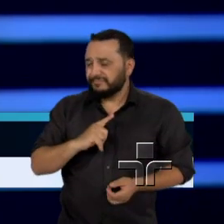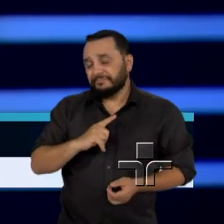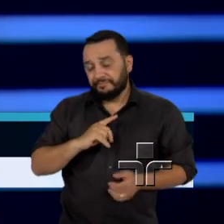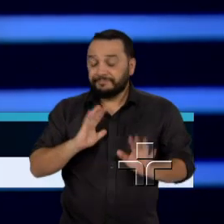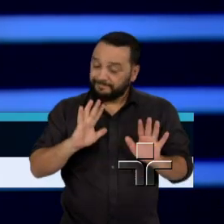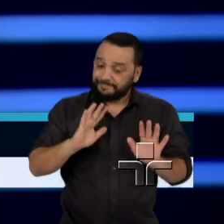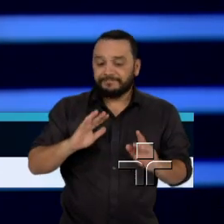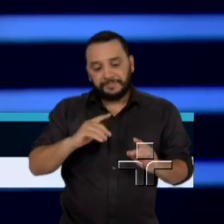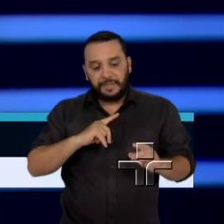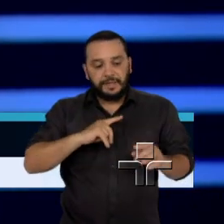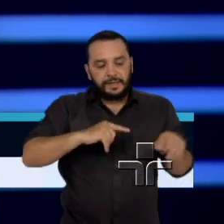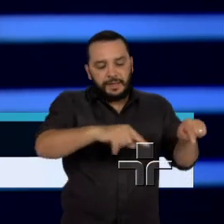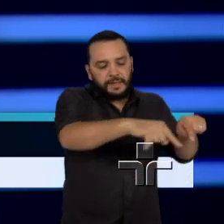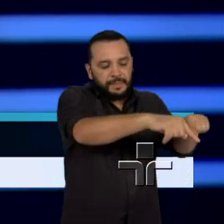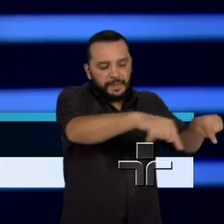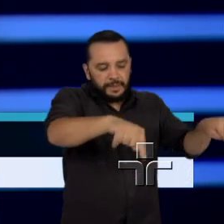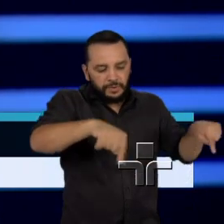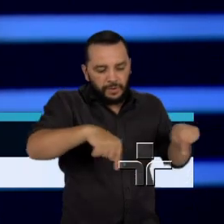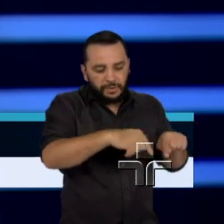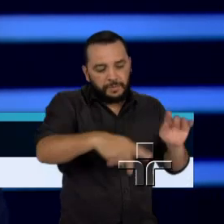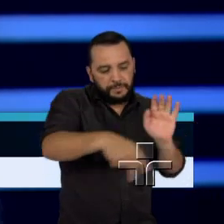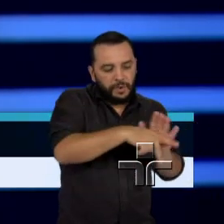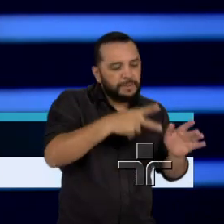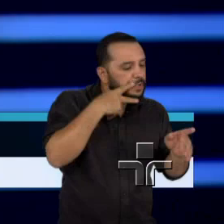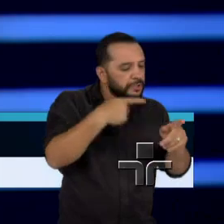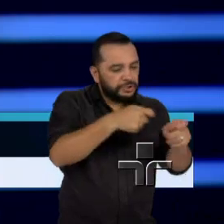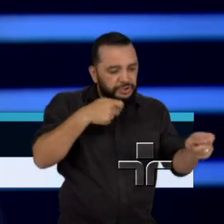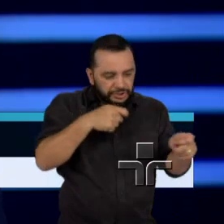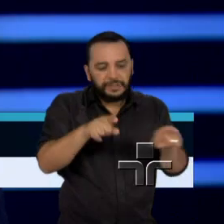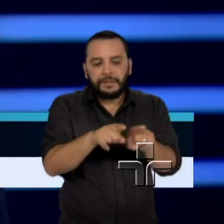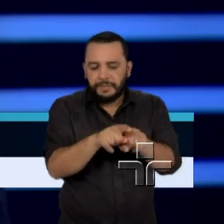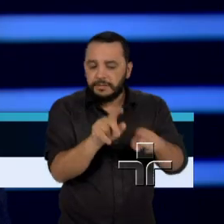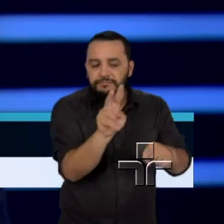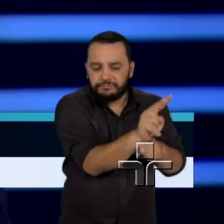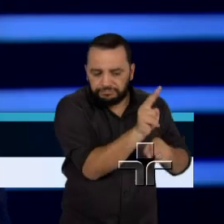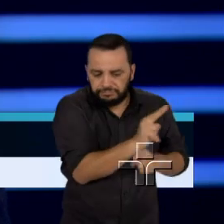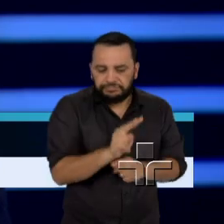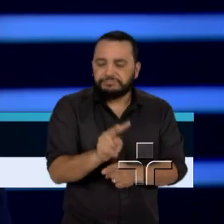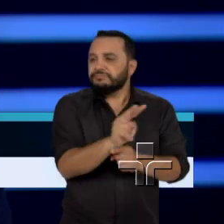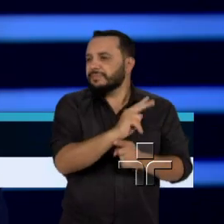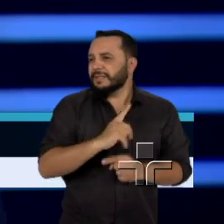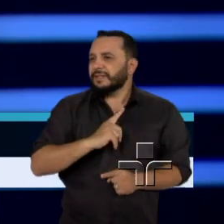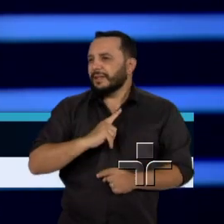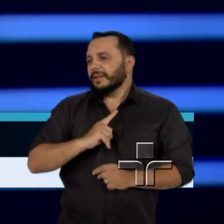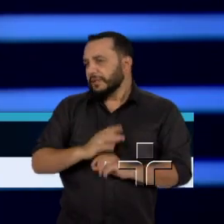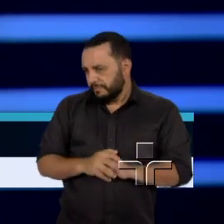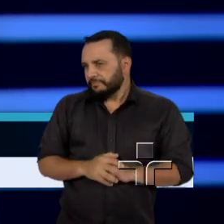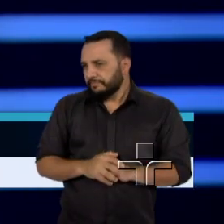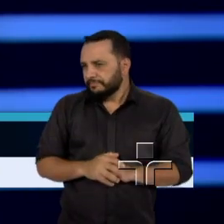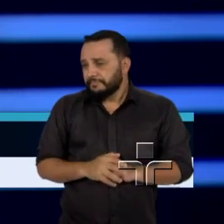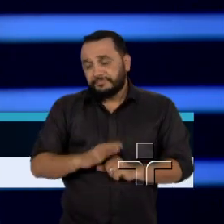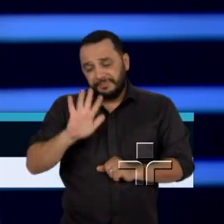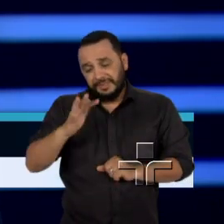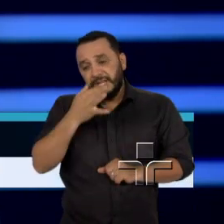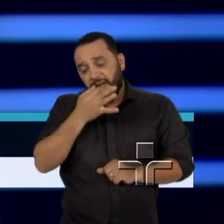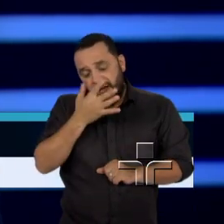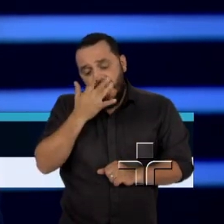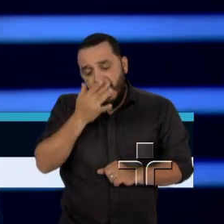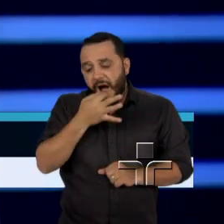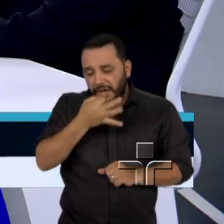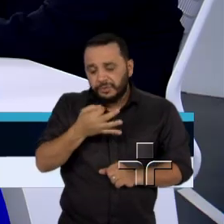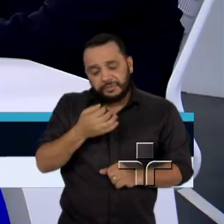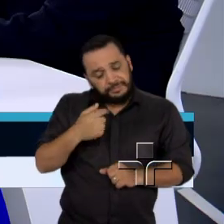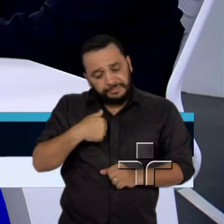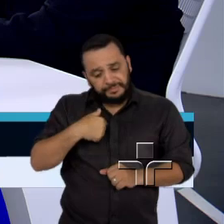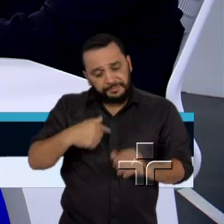positiva entre território demarcado de indígena e preservação. Então, acho que esse é uma política que gera tensões, porque,